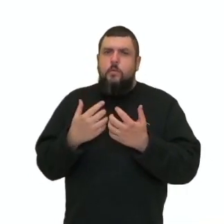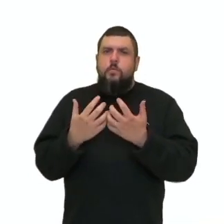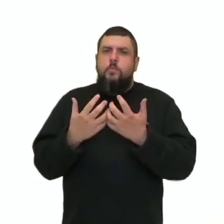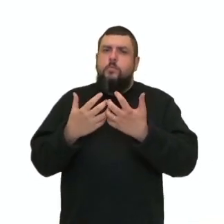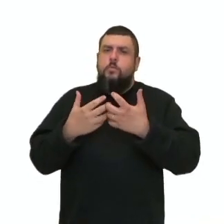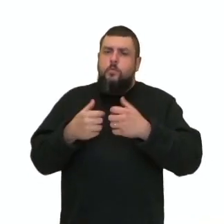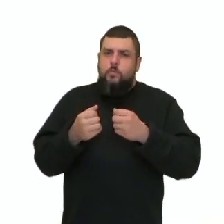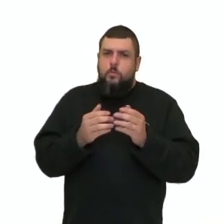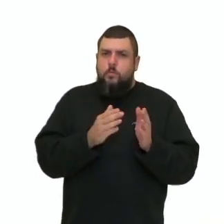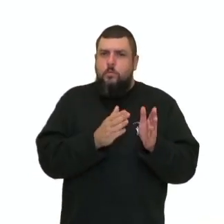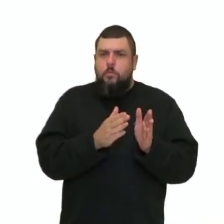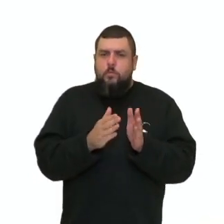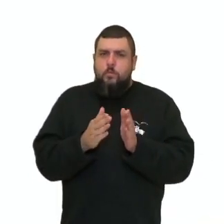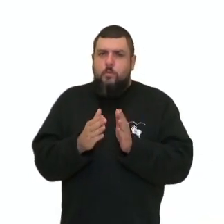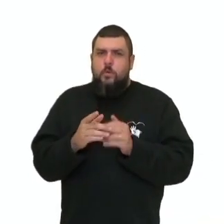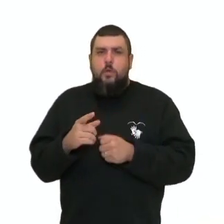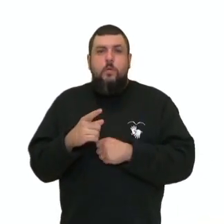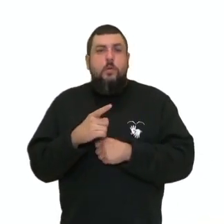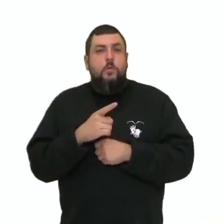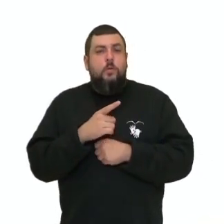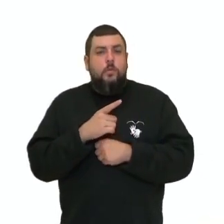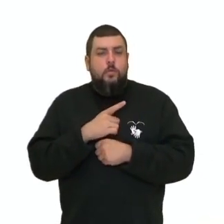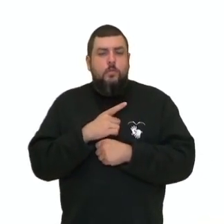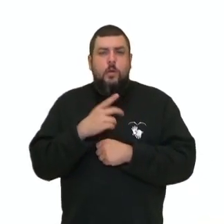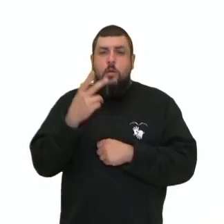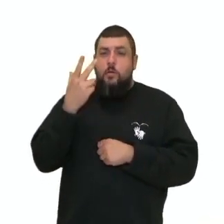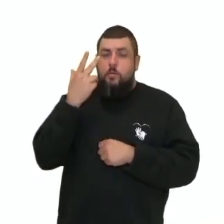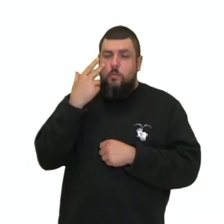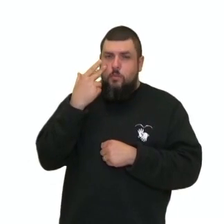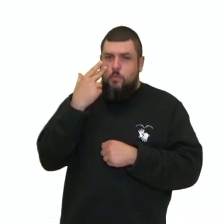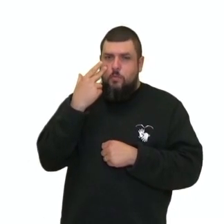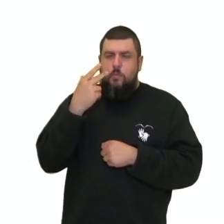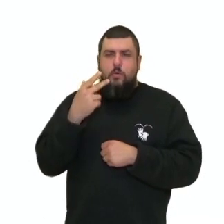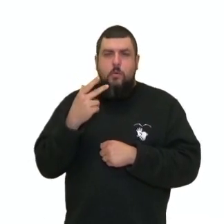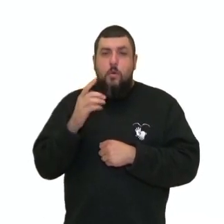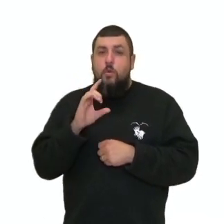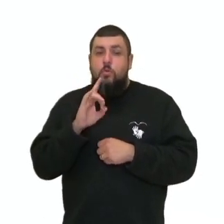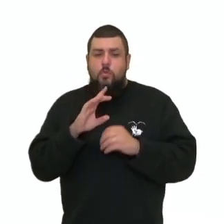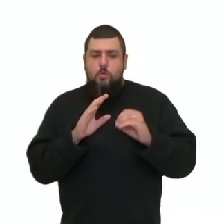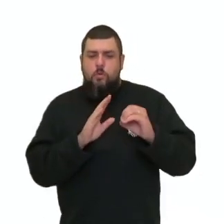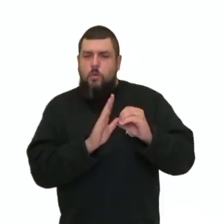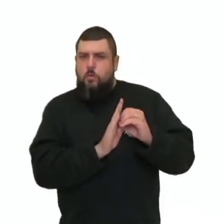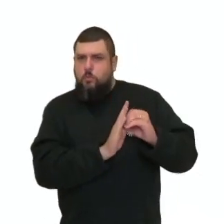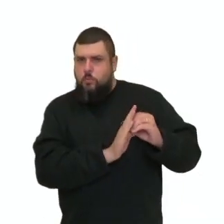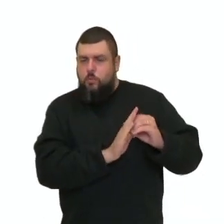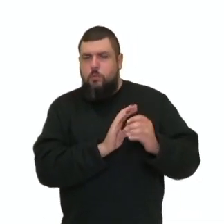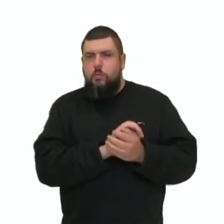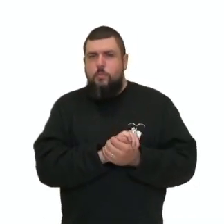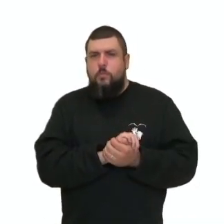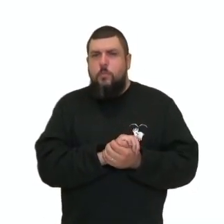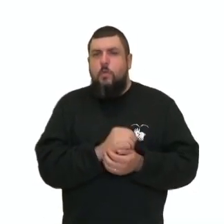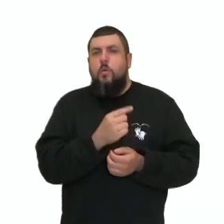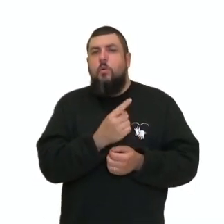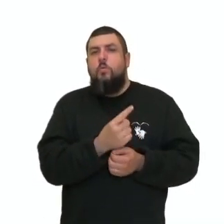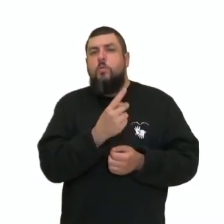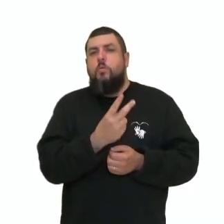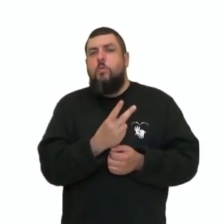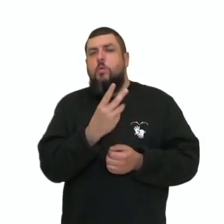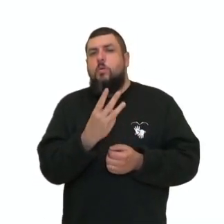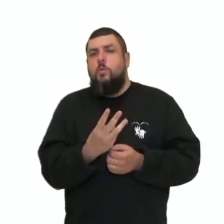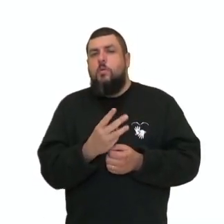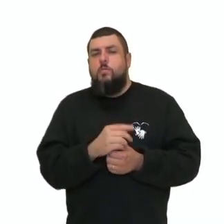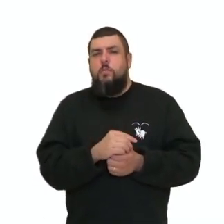em naturais, com exceção do zero, 1, 2, 3, n mais